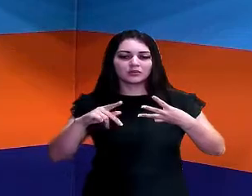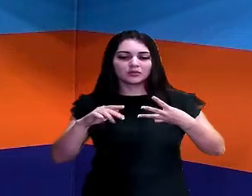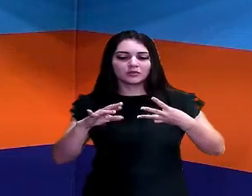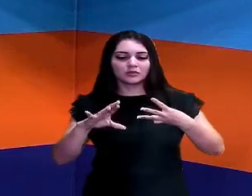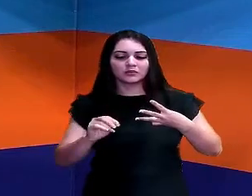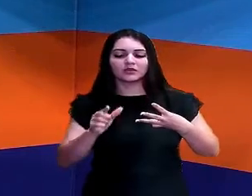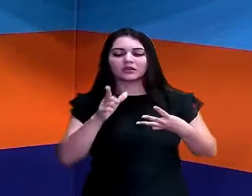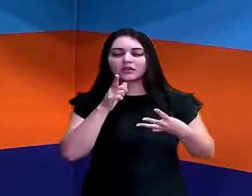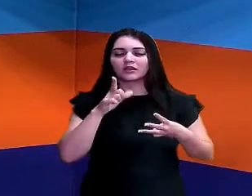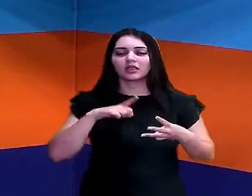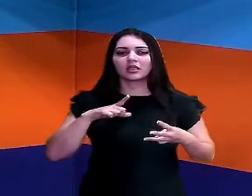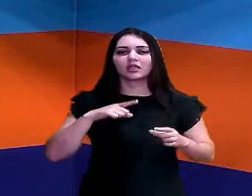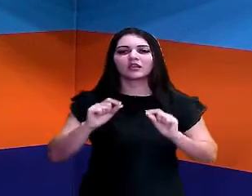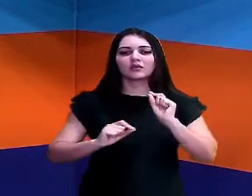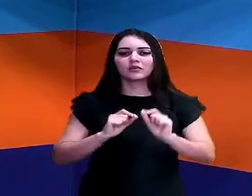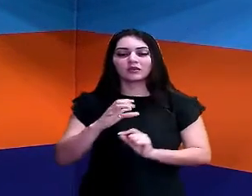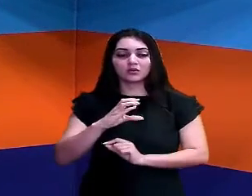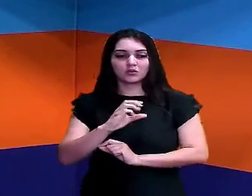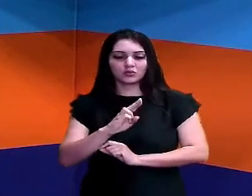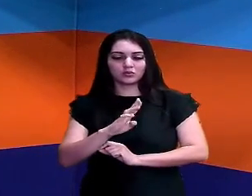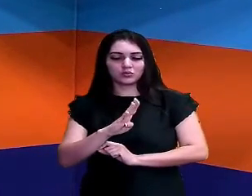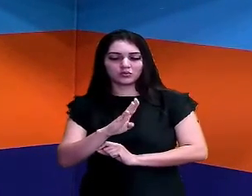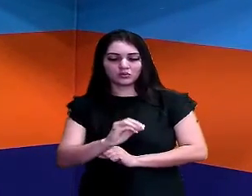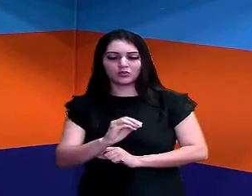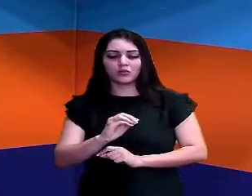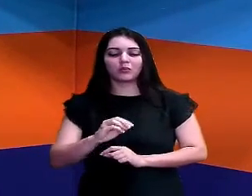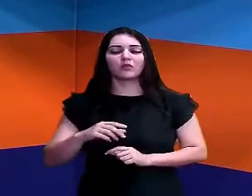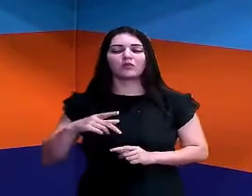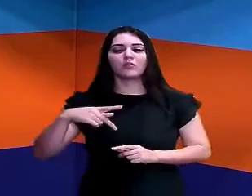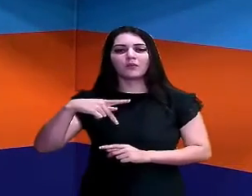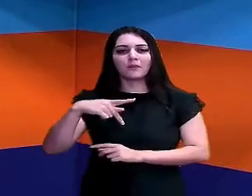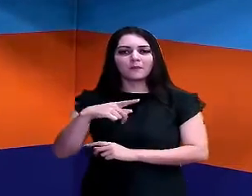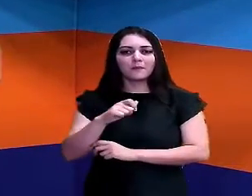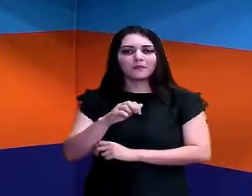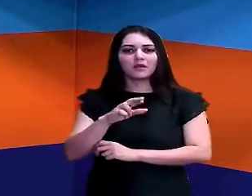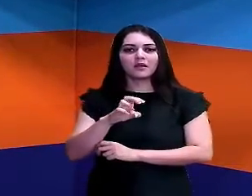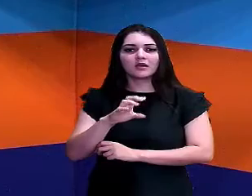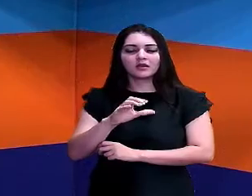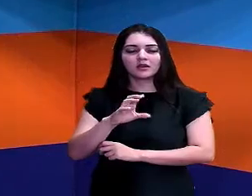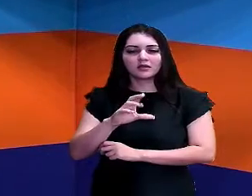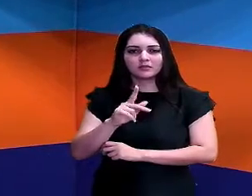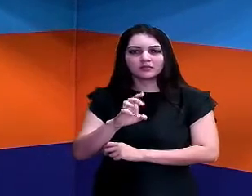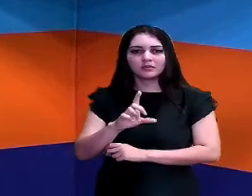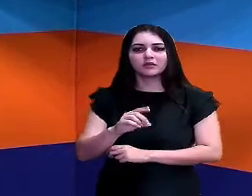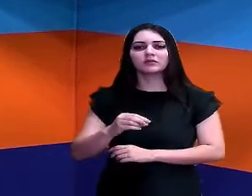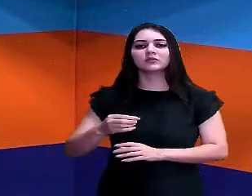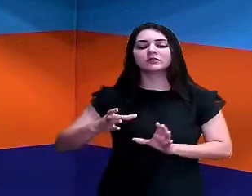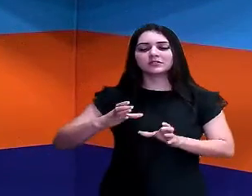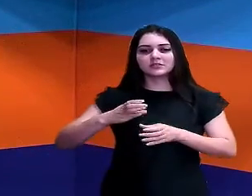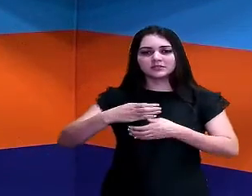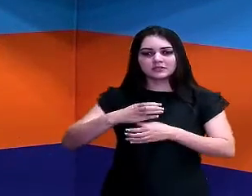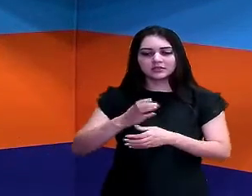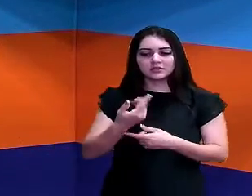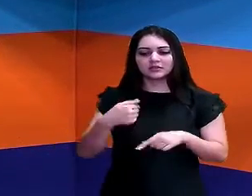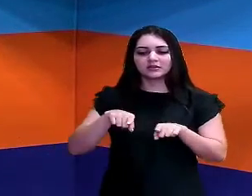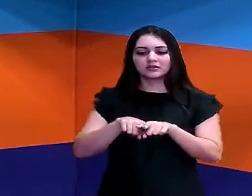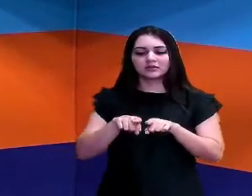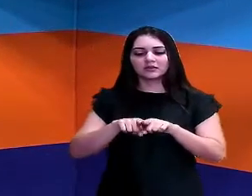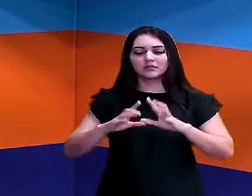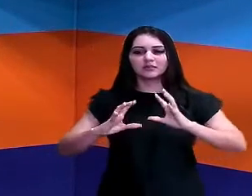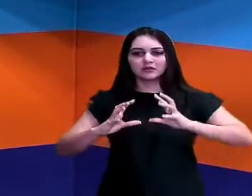o cubo, o paralelepípedo, cilindro, esfera,